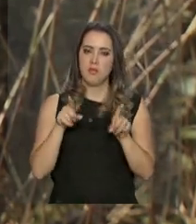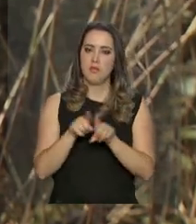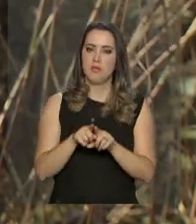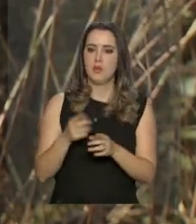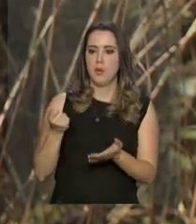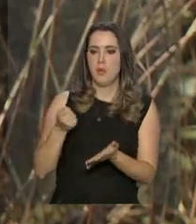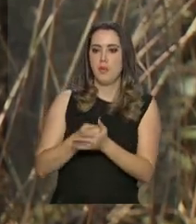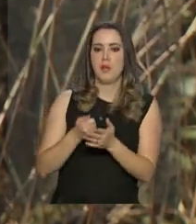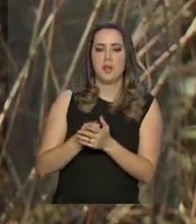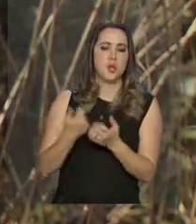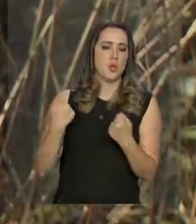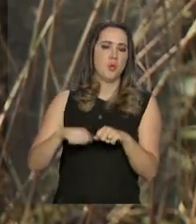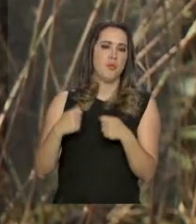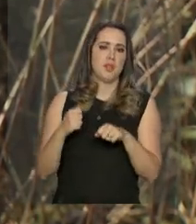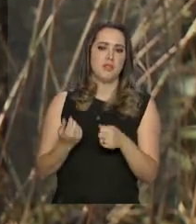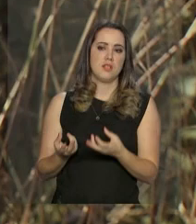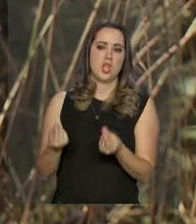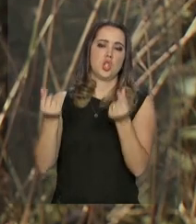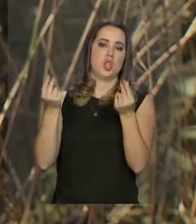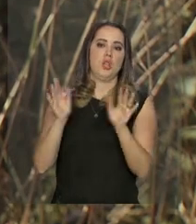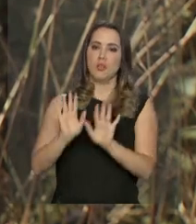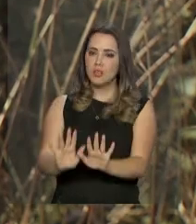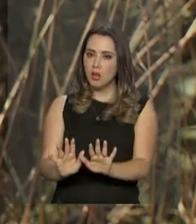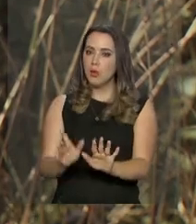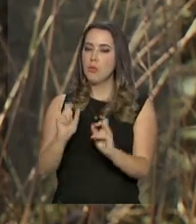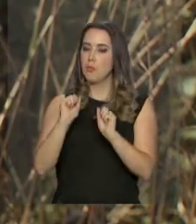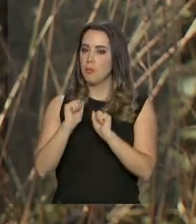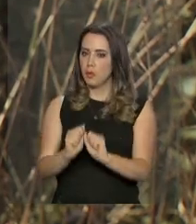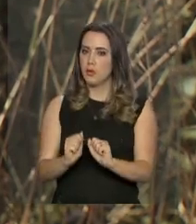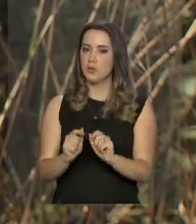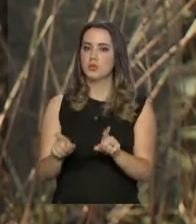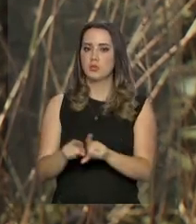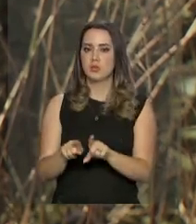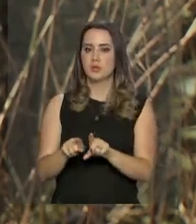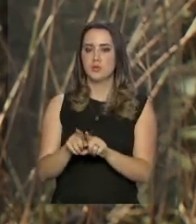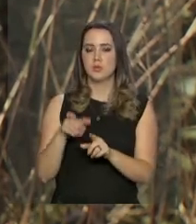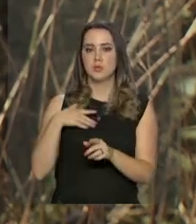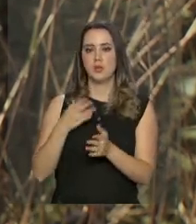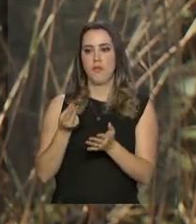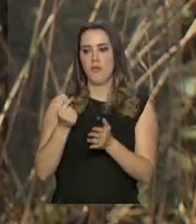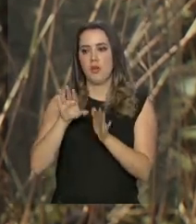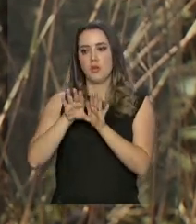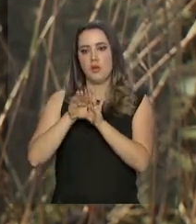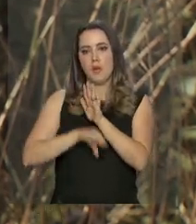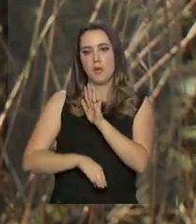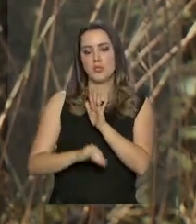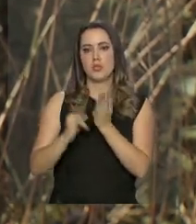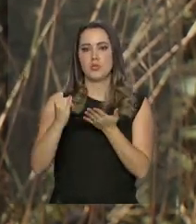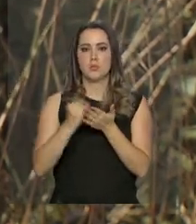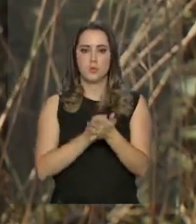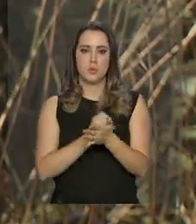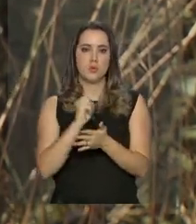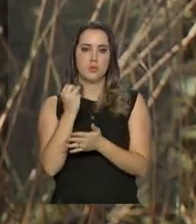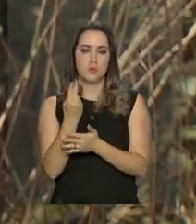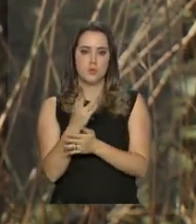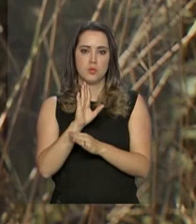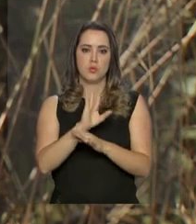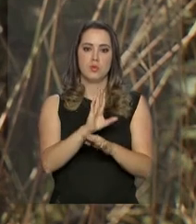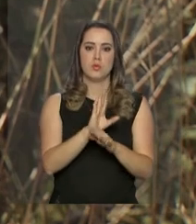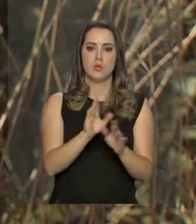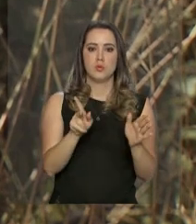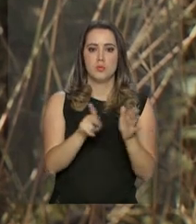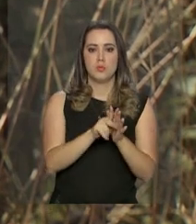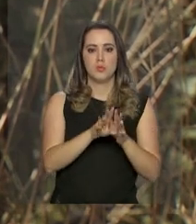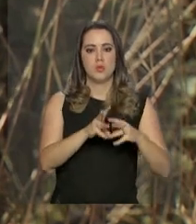não precisa ser necessariamente em dinheiro. O produtor pode receber descontos em impostos ou benfeitorias em